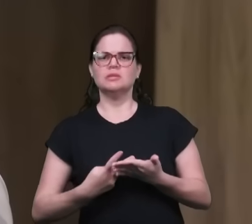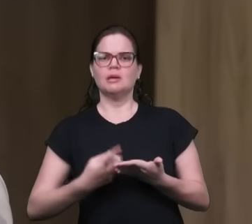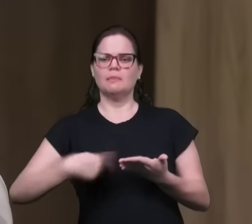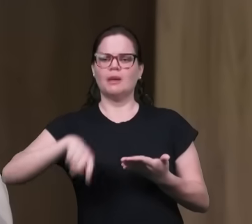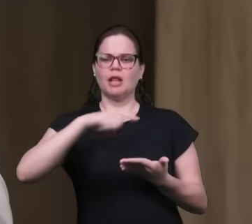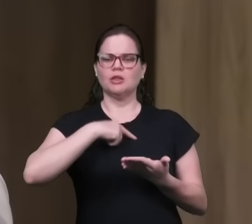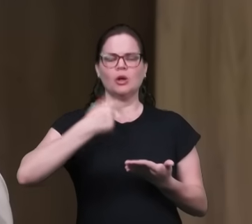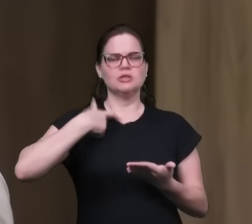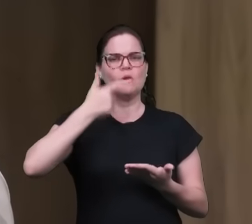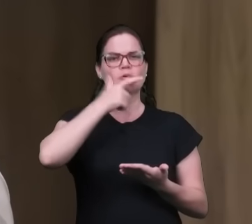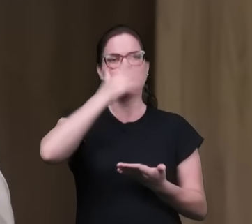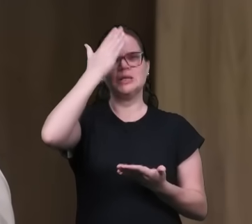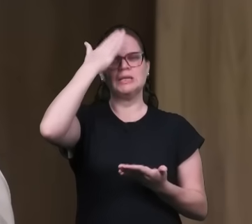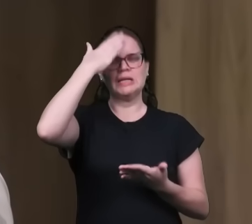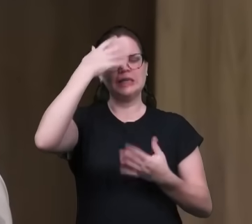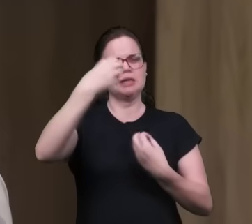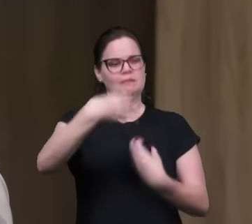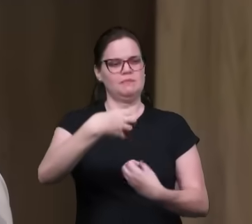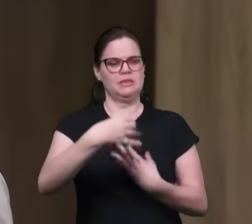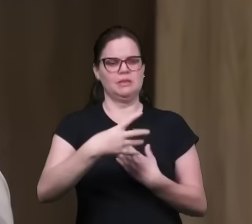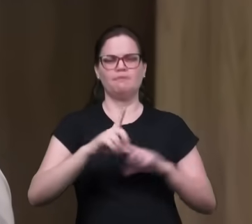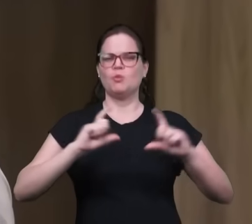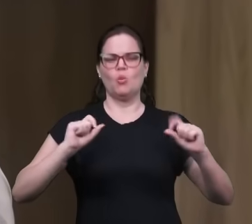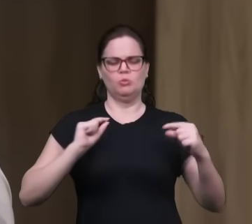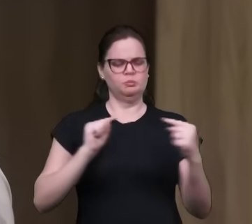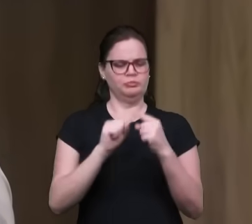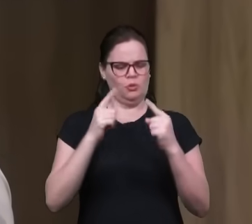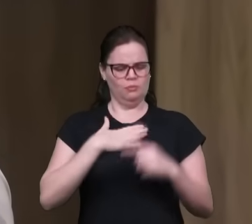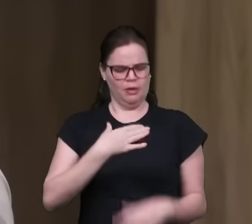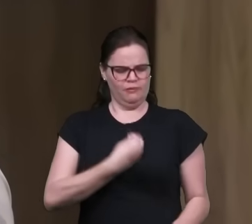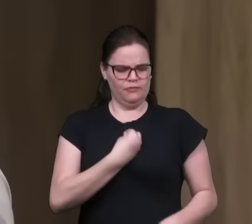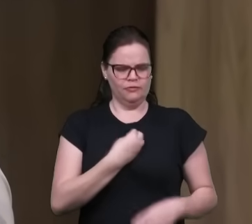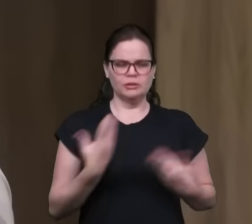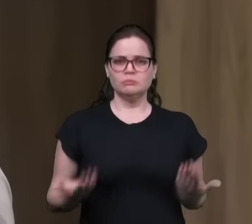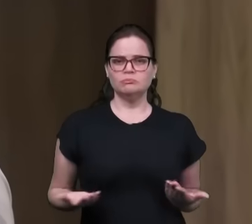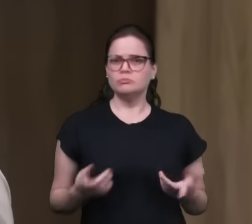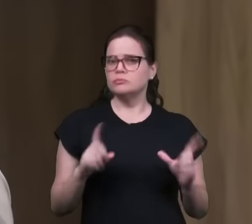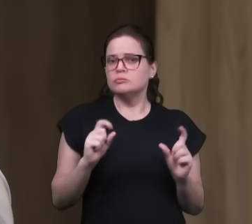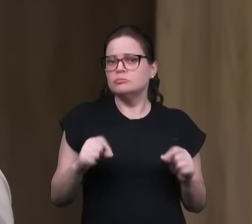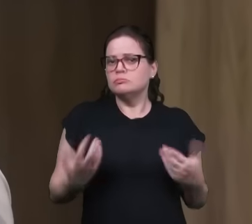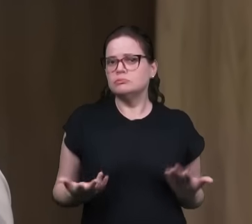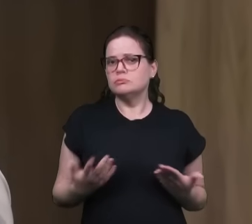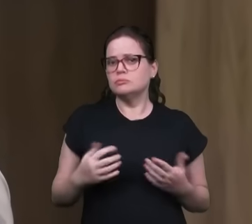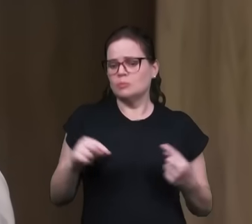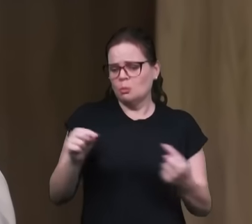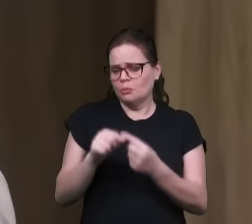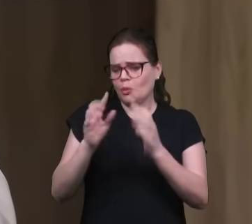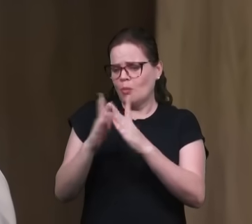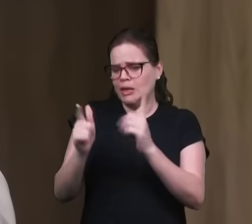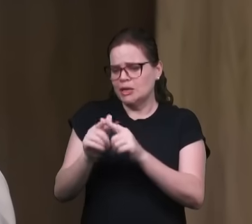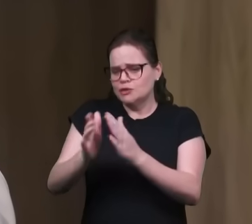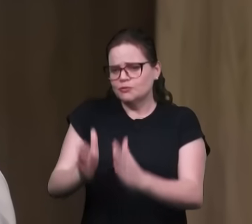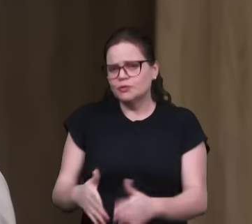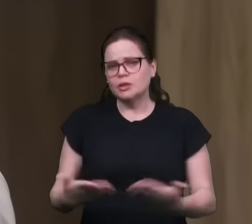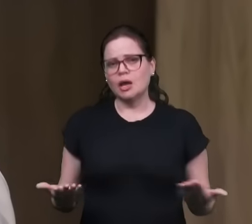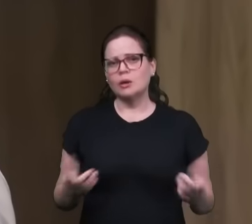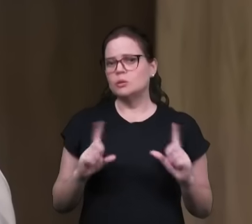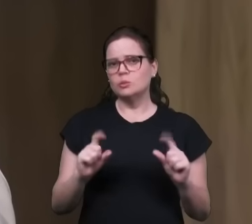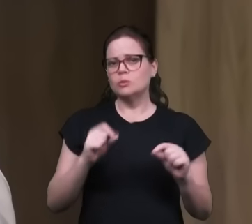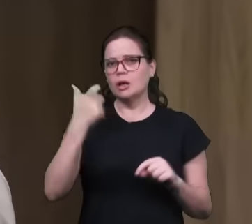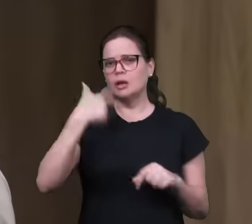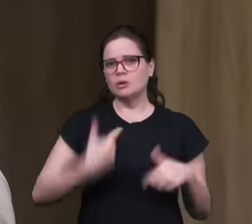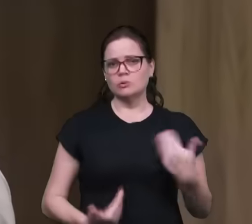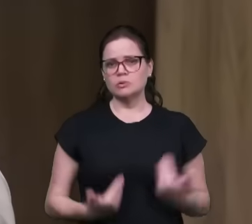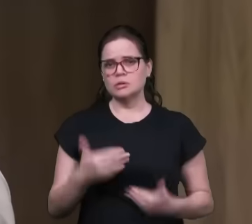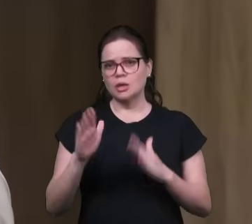nossas vidas? O que isso tem a ver comigo? O que isso tem a ver com a igreja? O que isso tem a ver com a igreja fiel de Jesus?